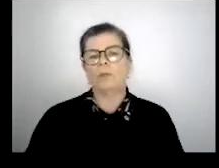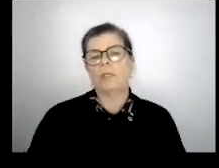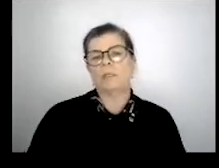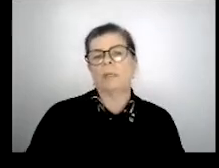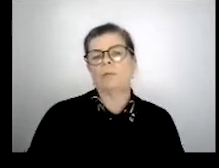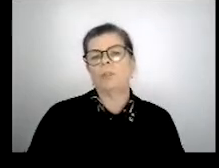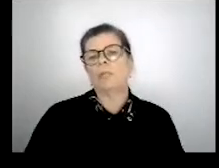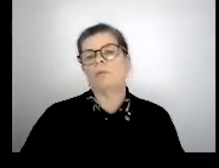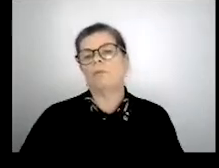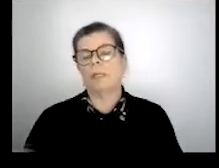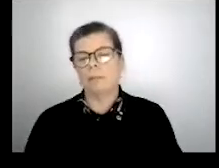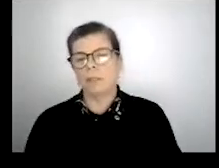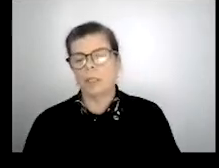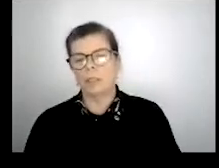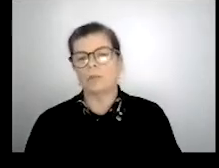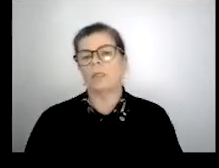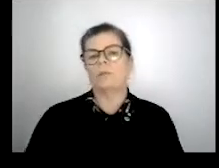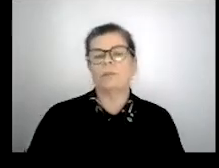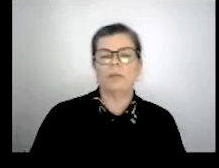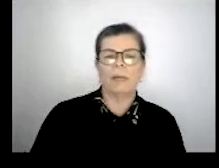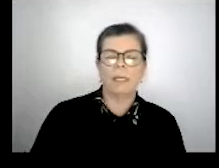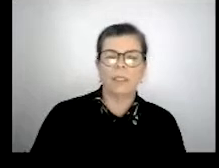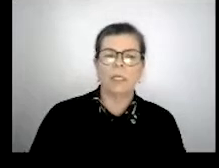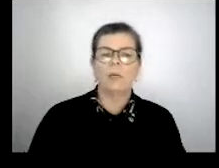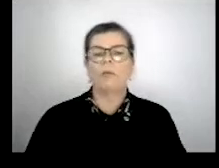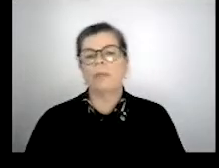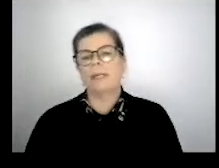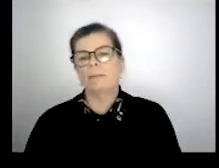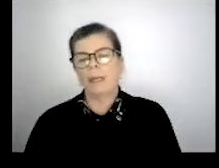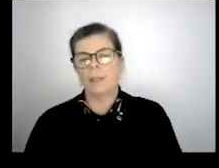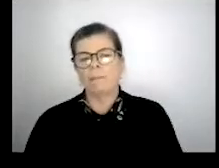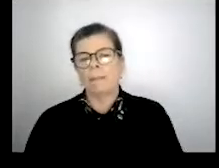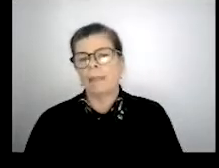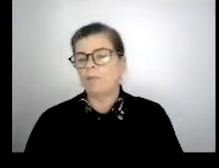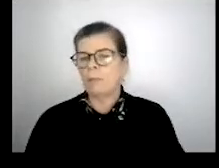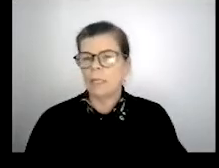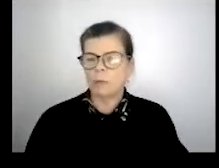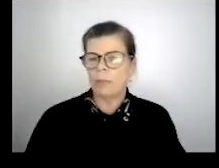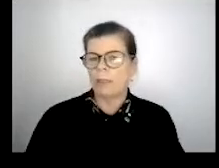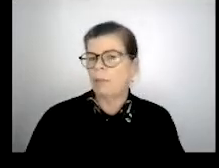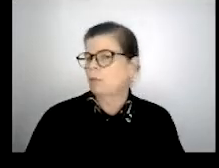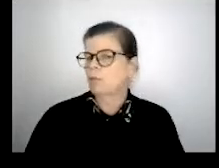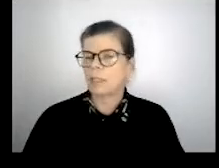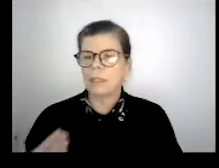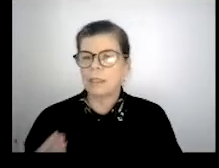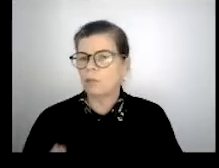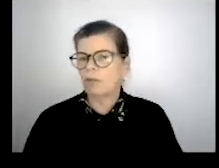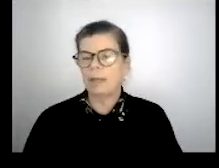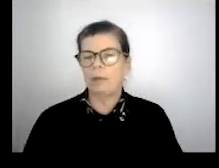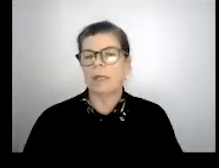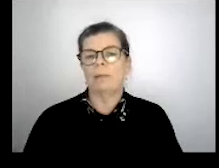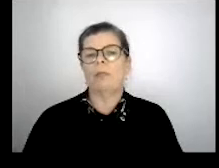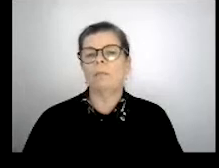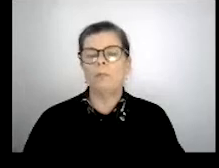falta de conhecimento de equipes fora da emergência, tanto de enfermagem como da área médica. Da enfermagem com a pandemia, com certeza isso